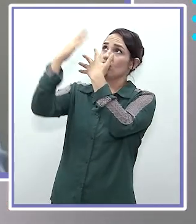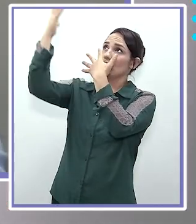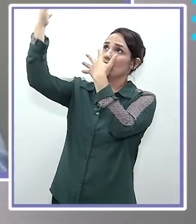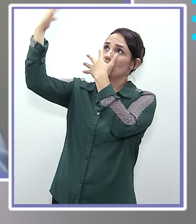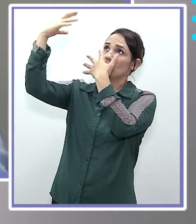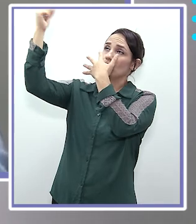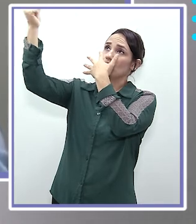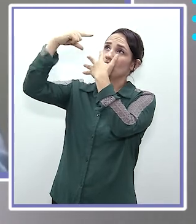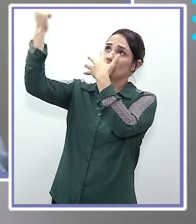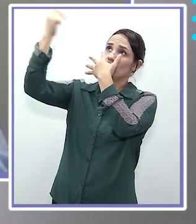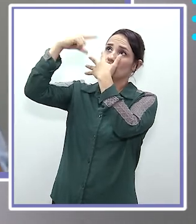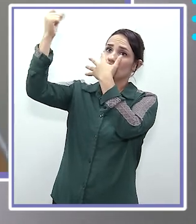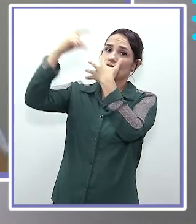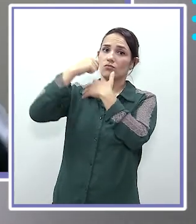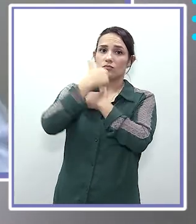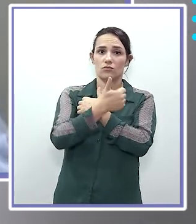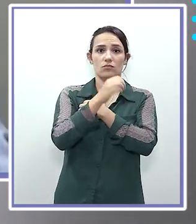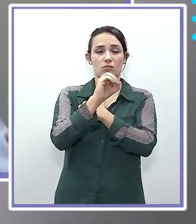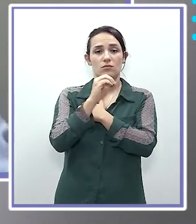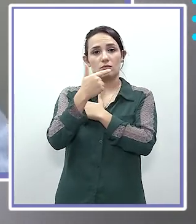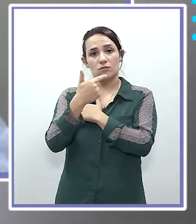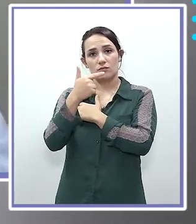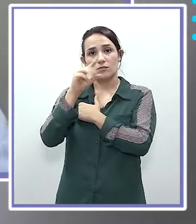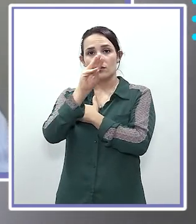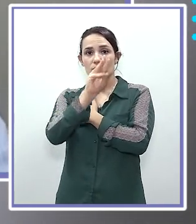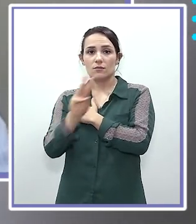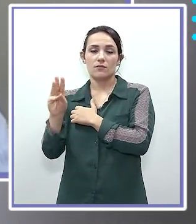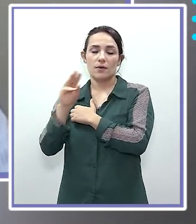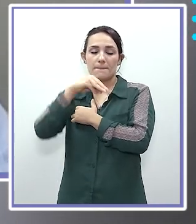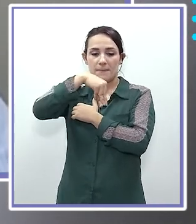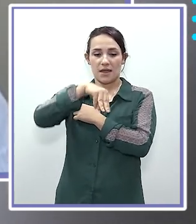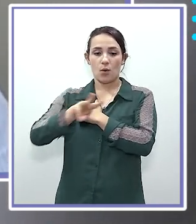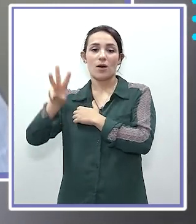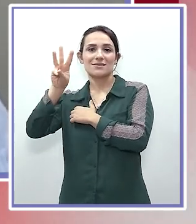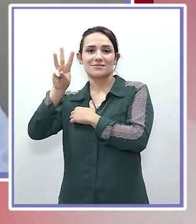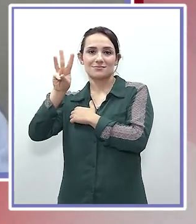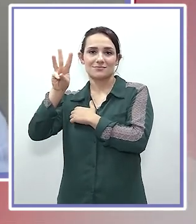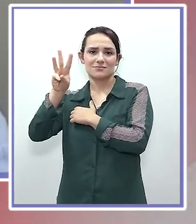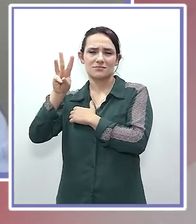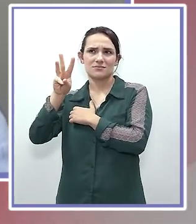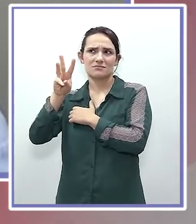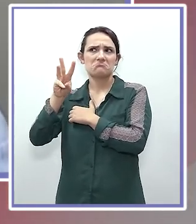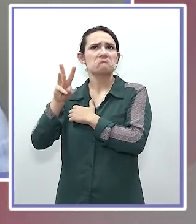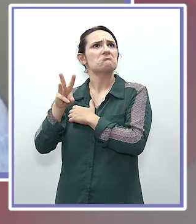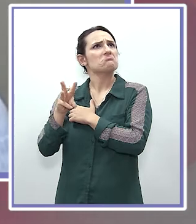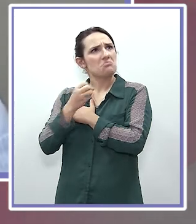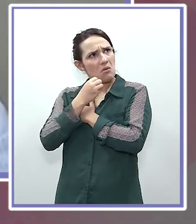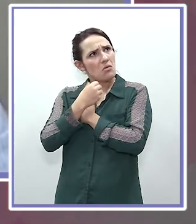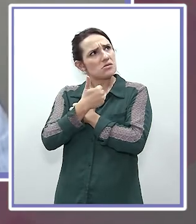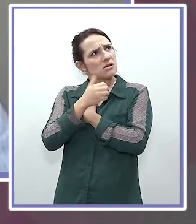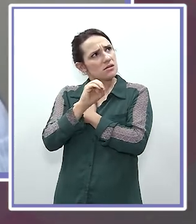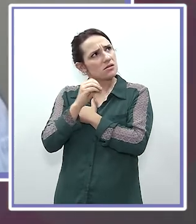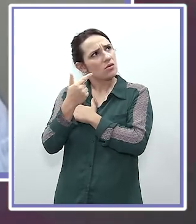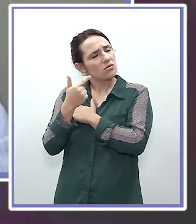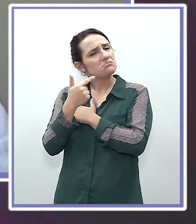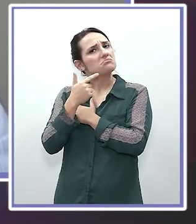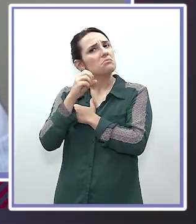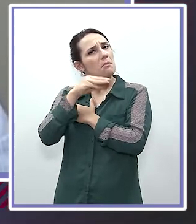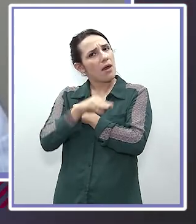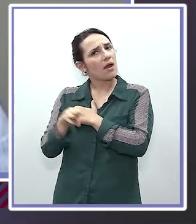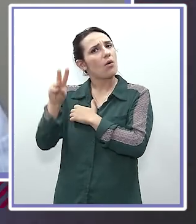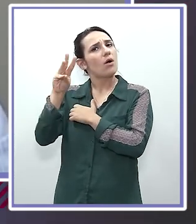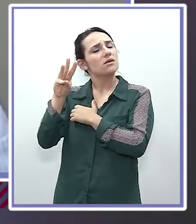um potencial muito amplo. Quer dizer, se a gente investisse mais nessa tecnologia, nós teríamos,